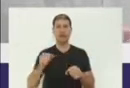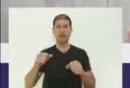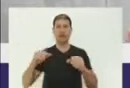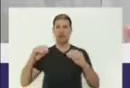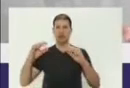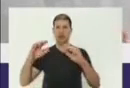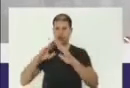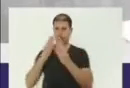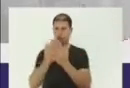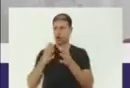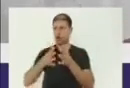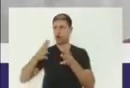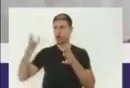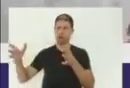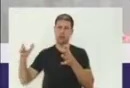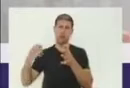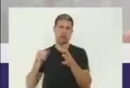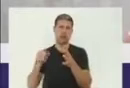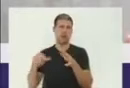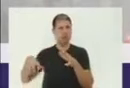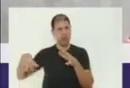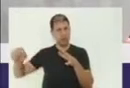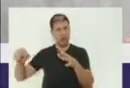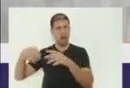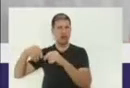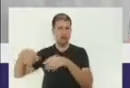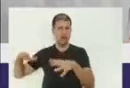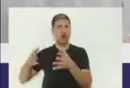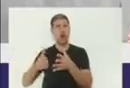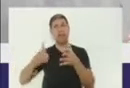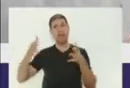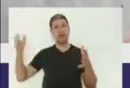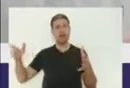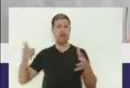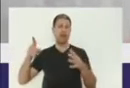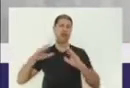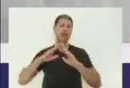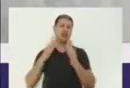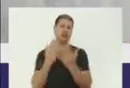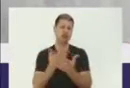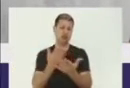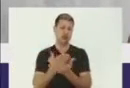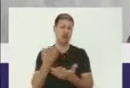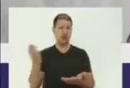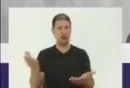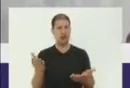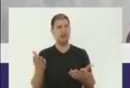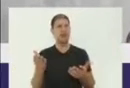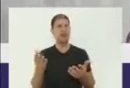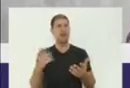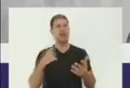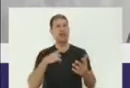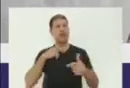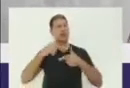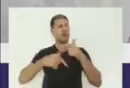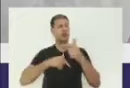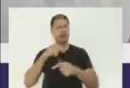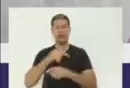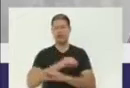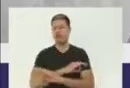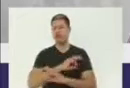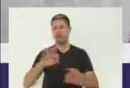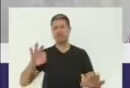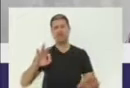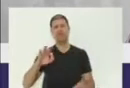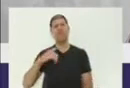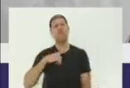conquistar, fazer a aquisição do terreno e ampliar essa unidade escolar que faz um trabalho tão incrível